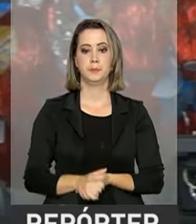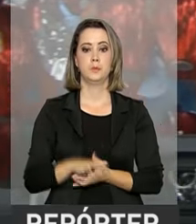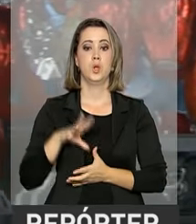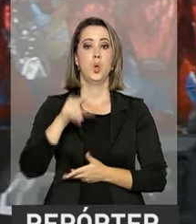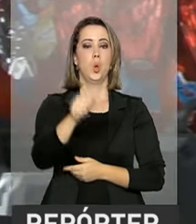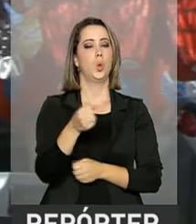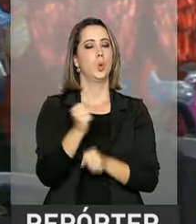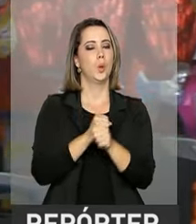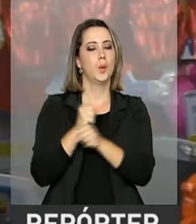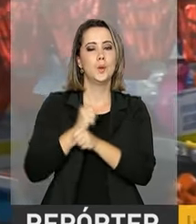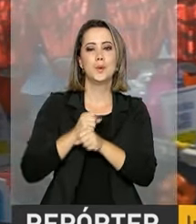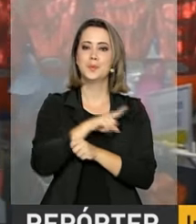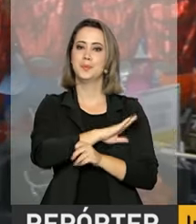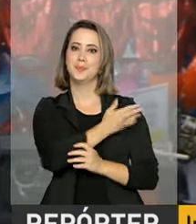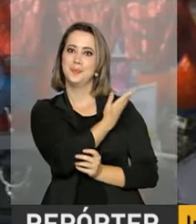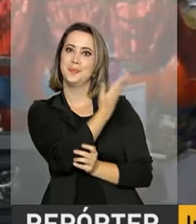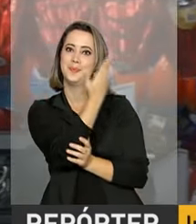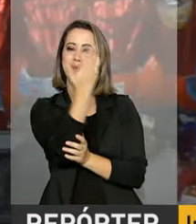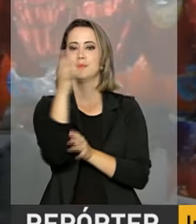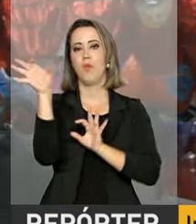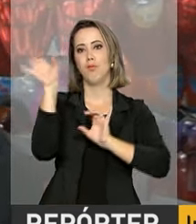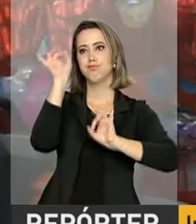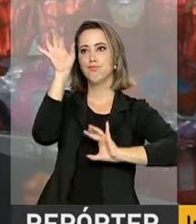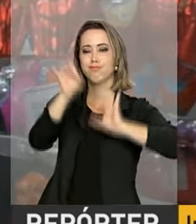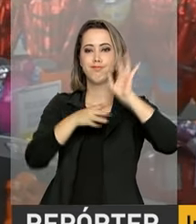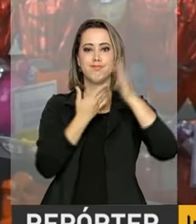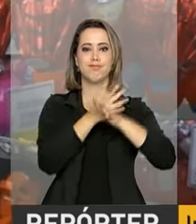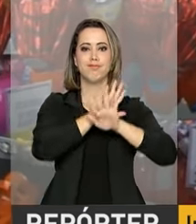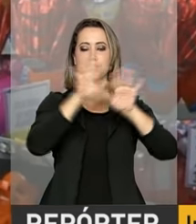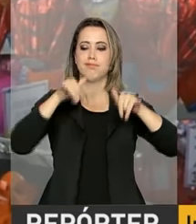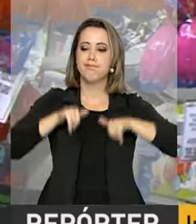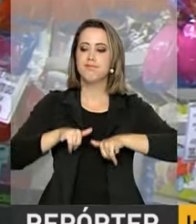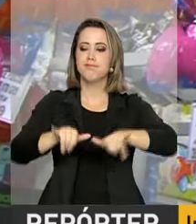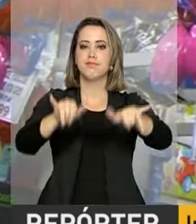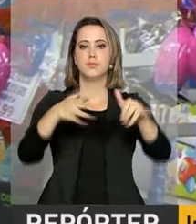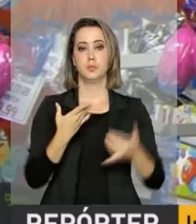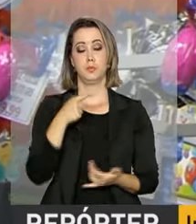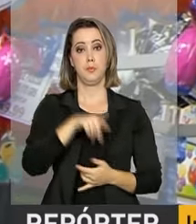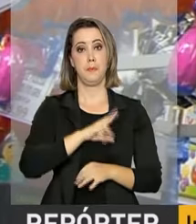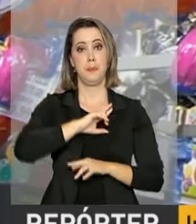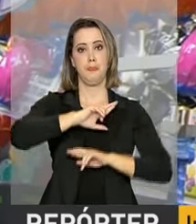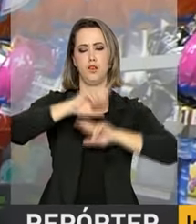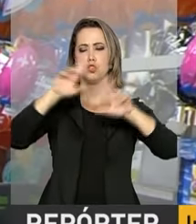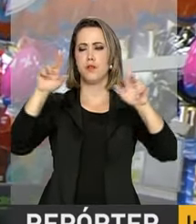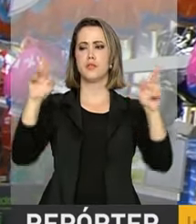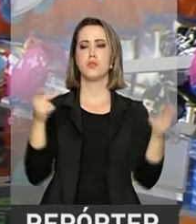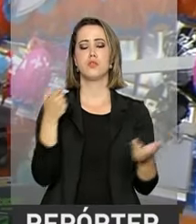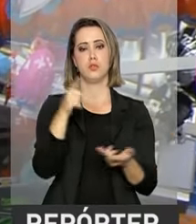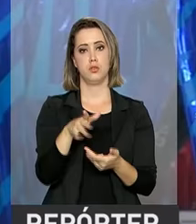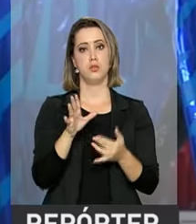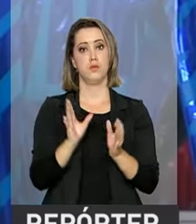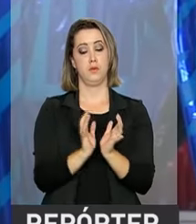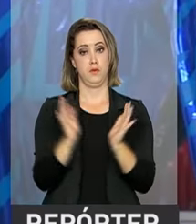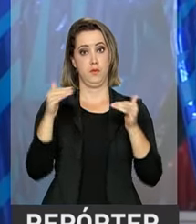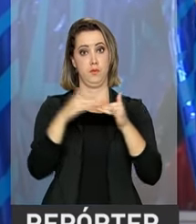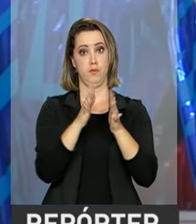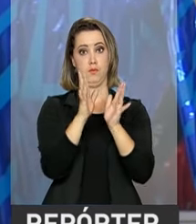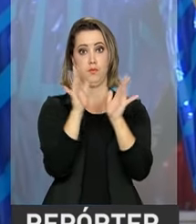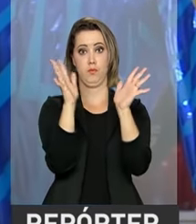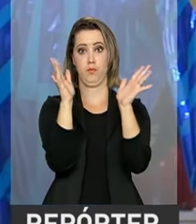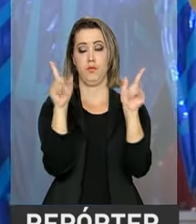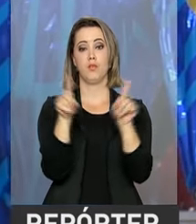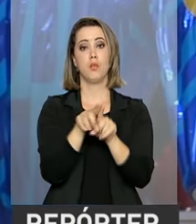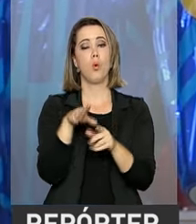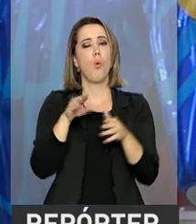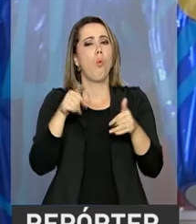Todos os anos, lá estão eles enfeitando as fileiras dos supermercados. Entre tantas variedades de ovos de Páscoa, fica difícil